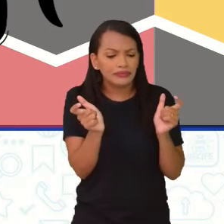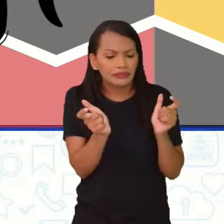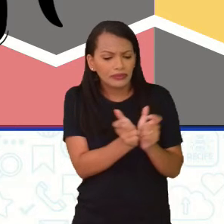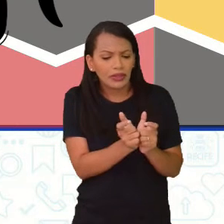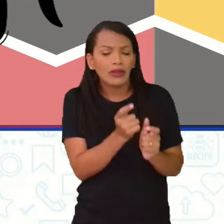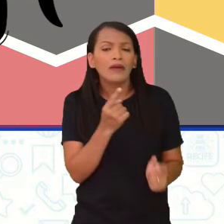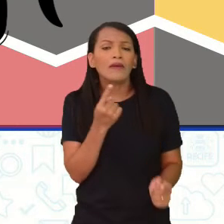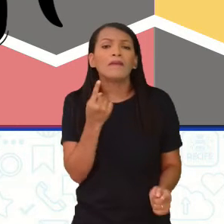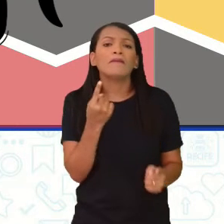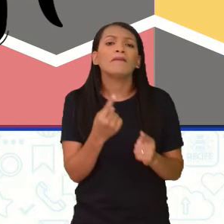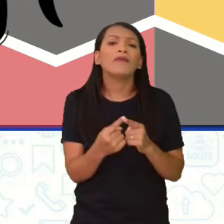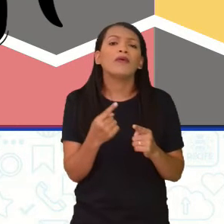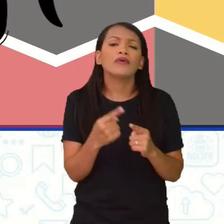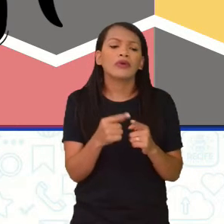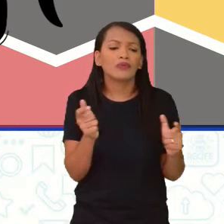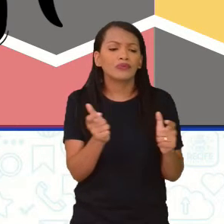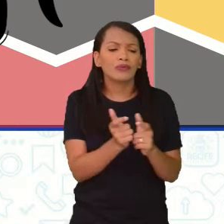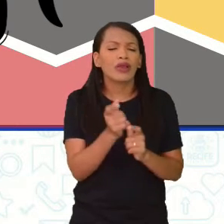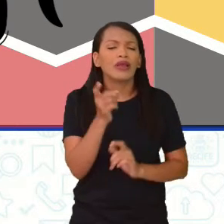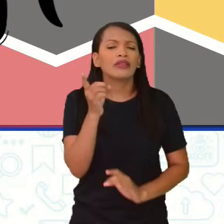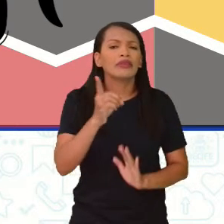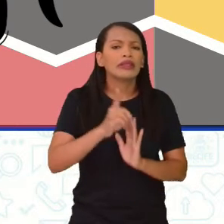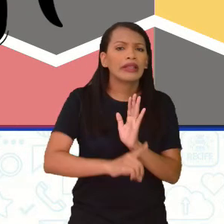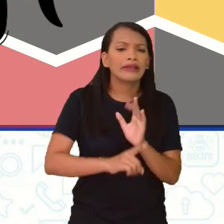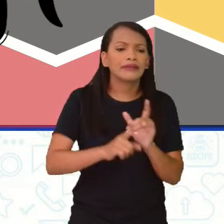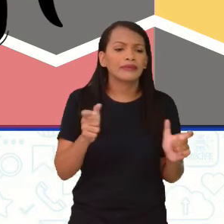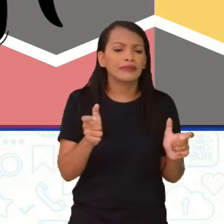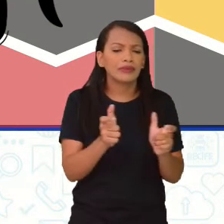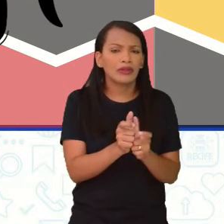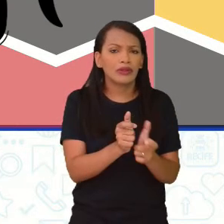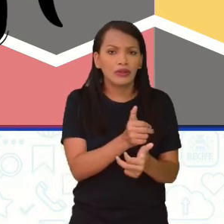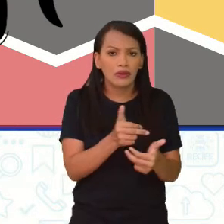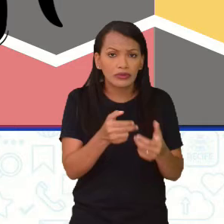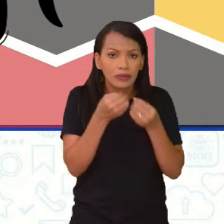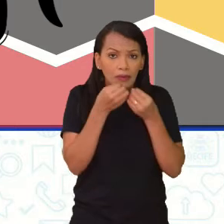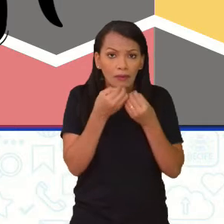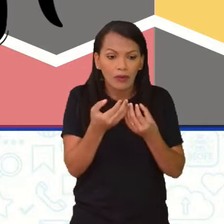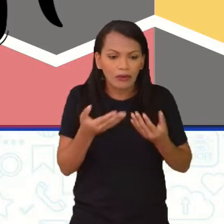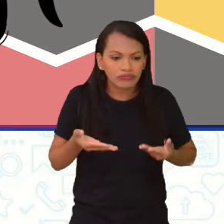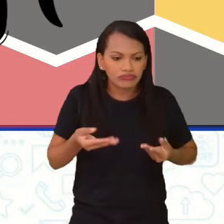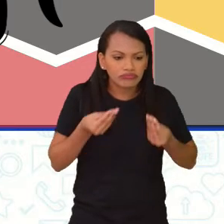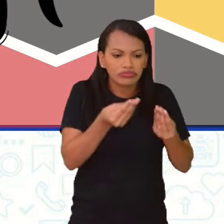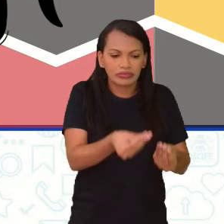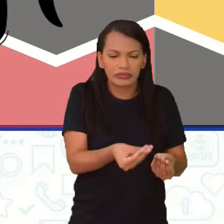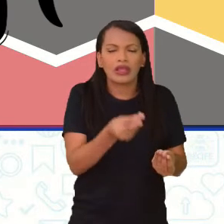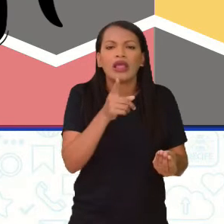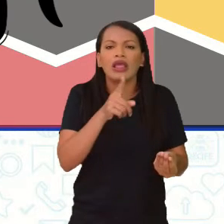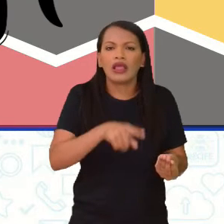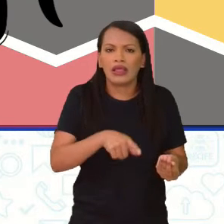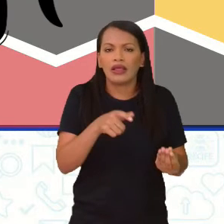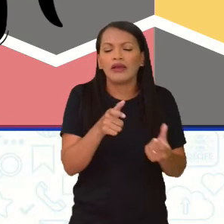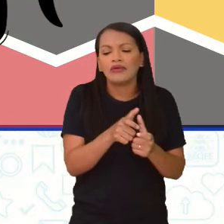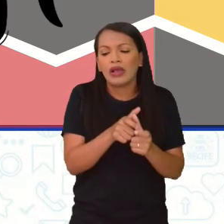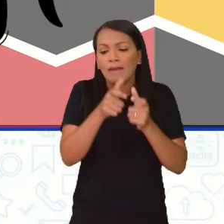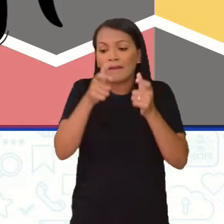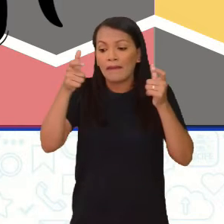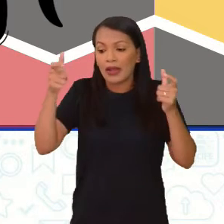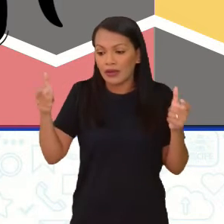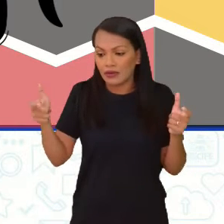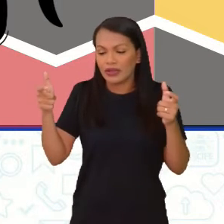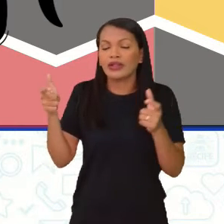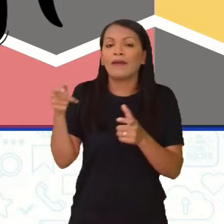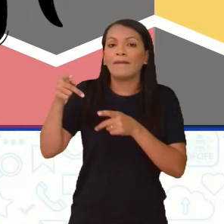minoria porque é minoria, né, de direitos, né, minoria de privilégios, essa minoria é maioria da população,